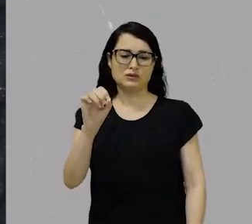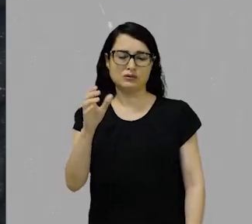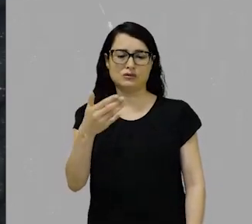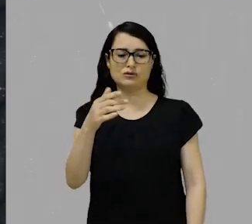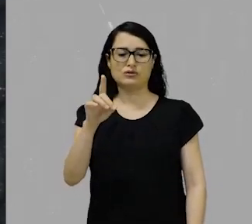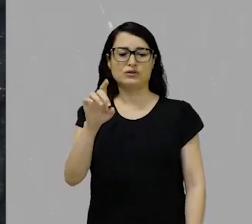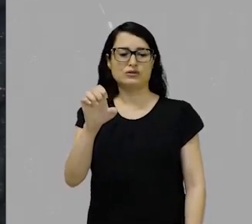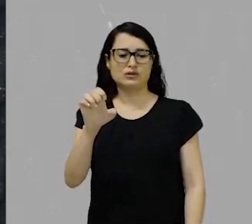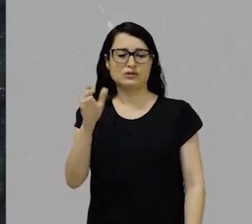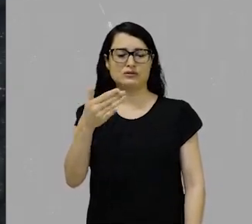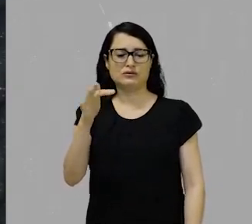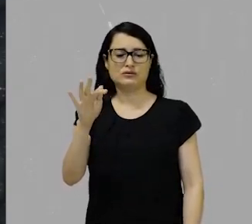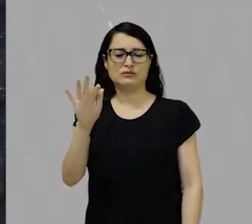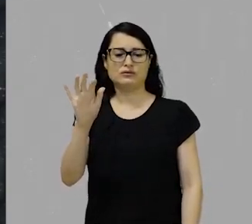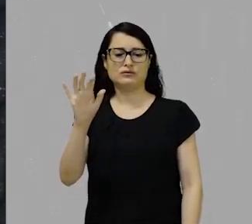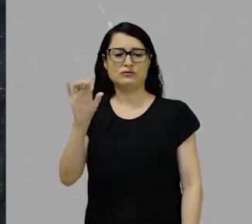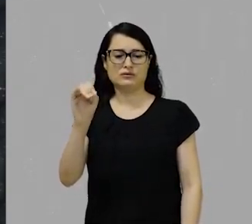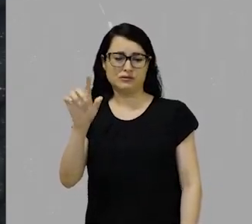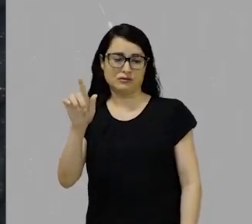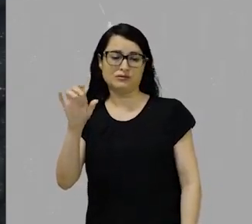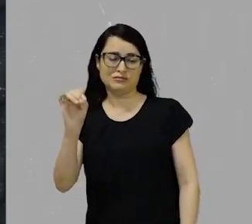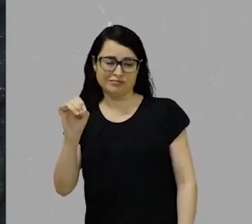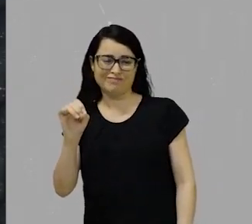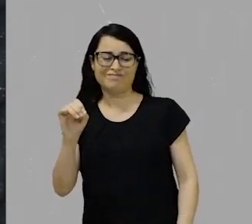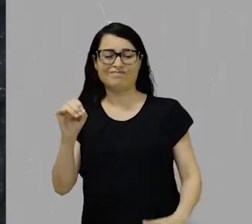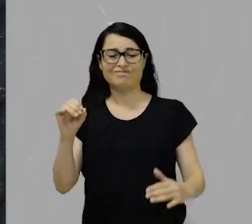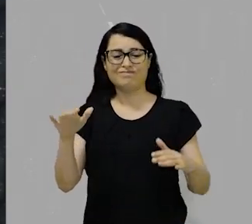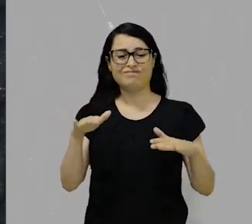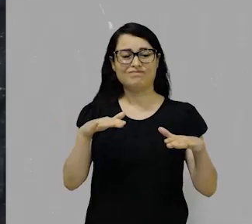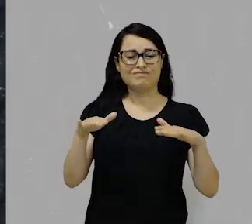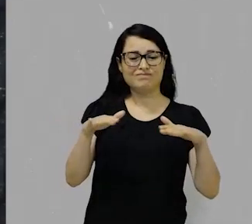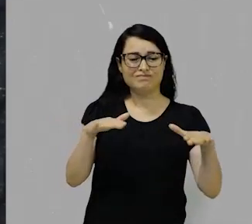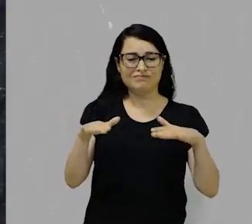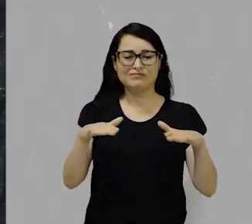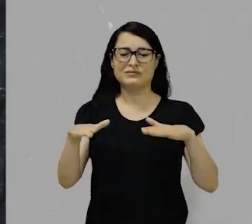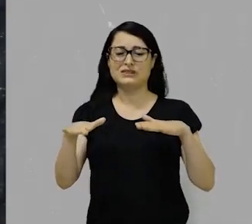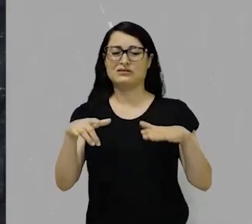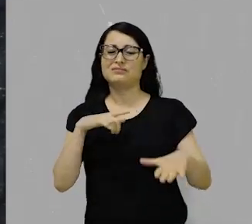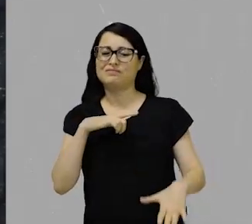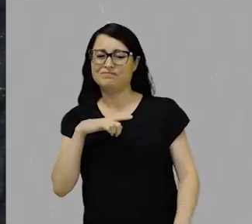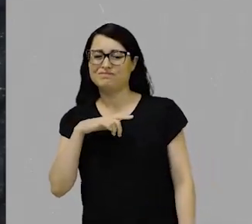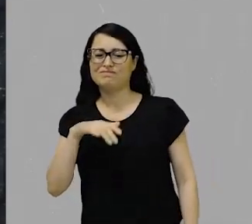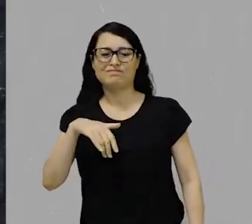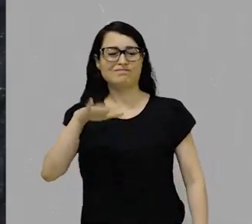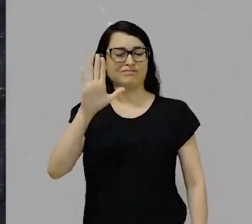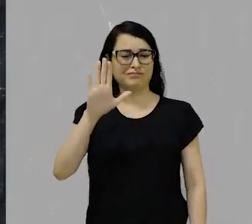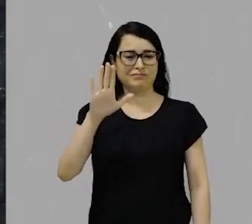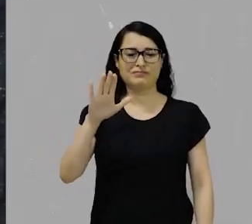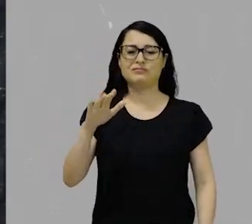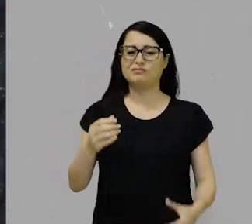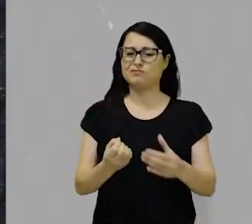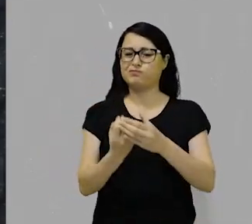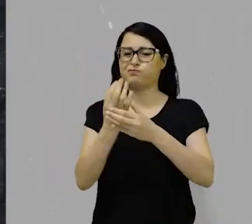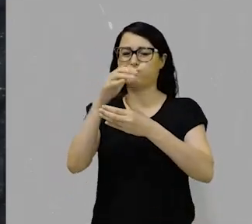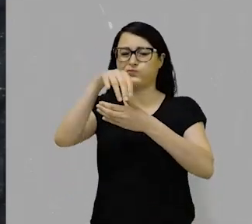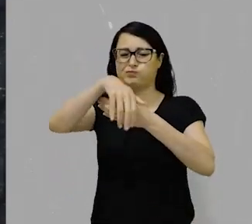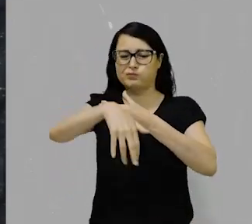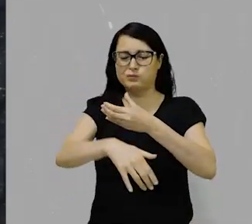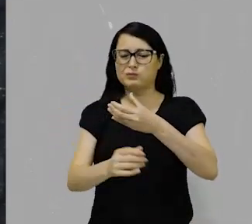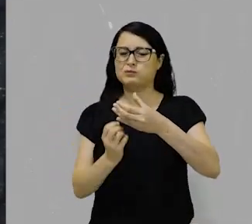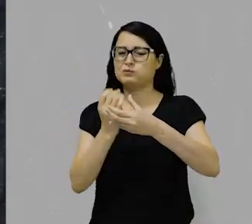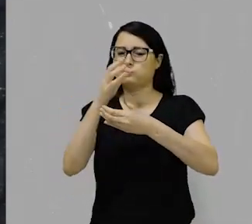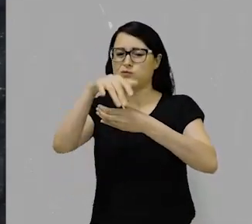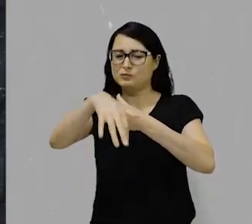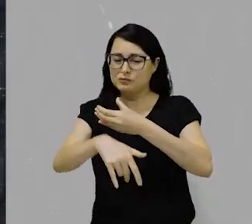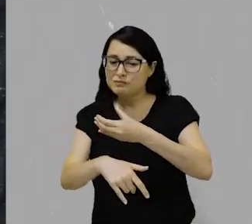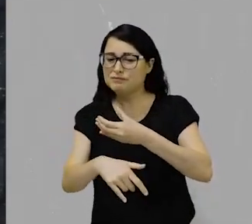maior instabilidade geológica, que vai apresentar maior quantidade de terremotos, né, de vulcões. E nesse